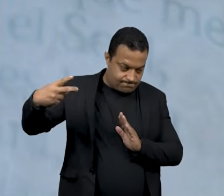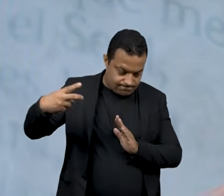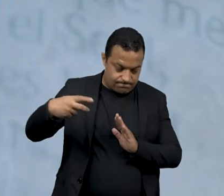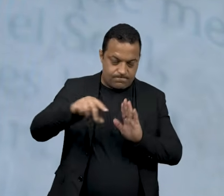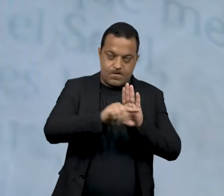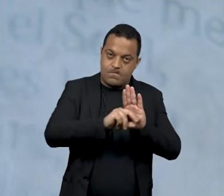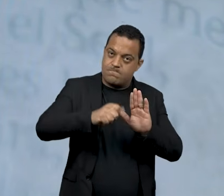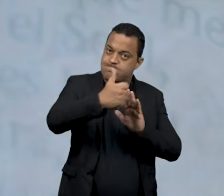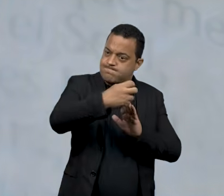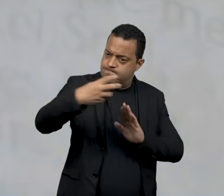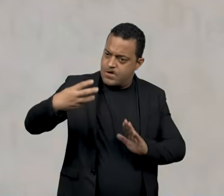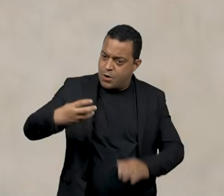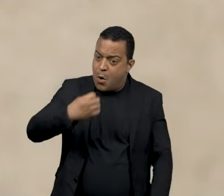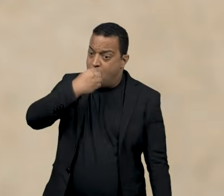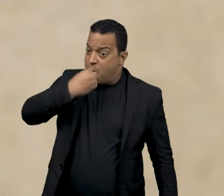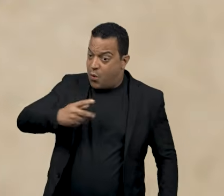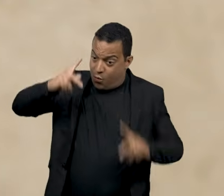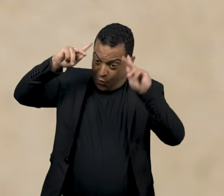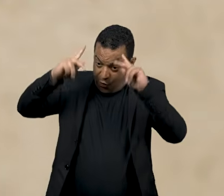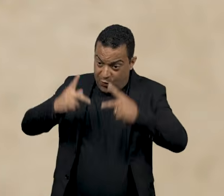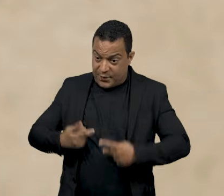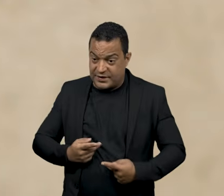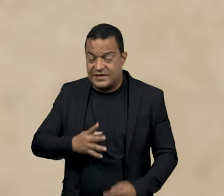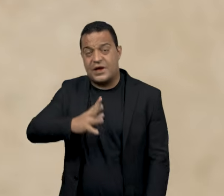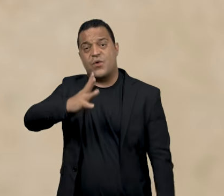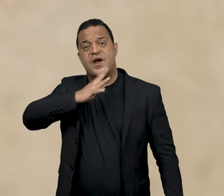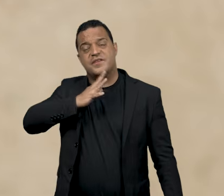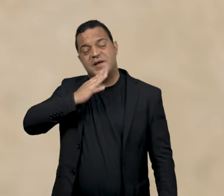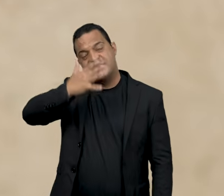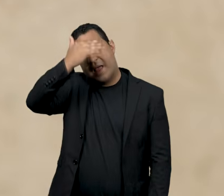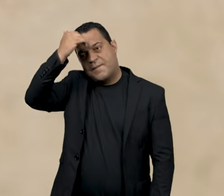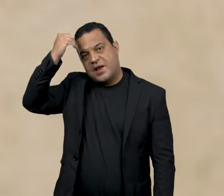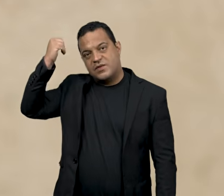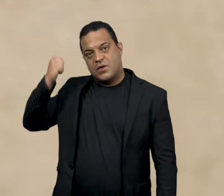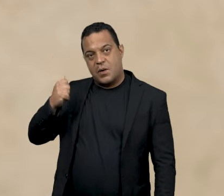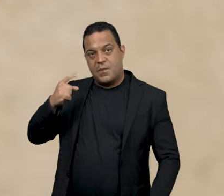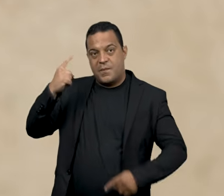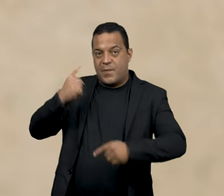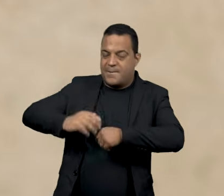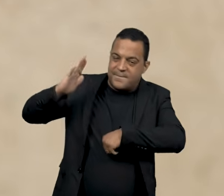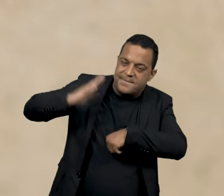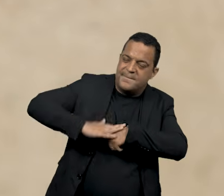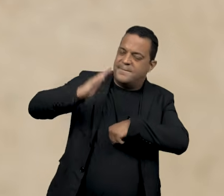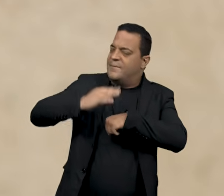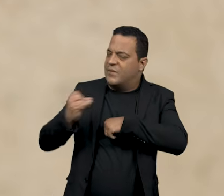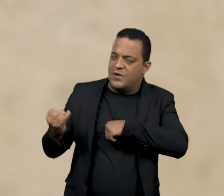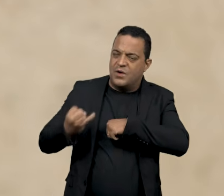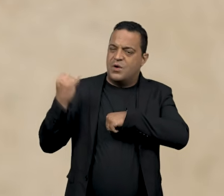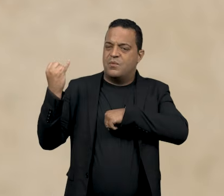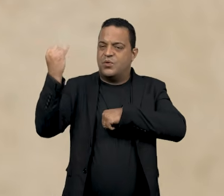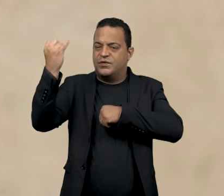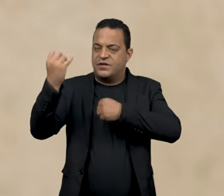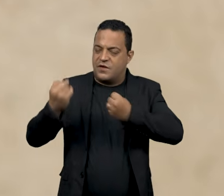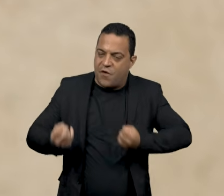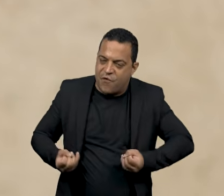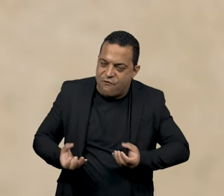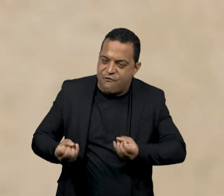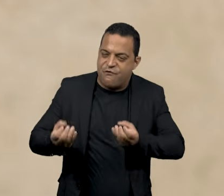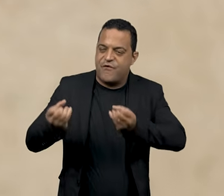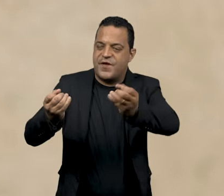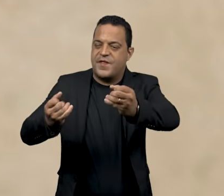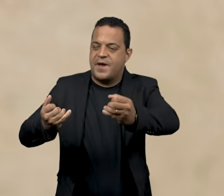Provérbios 3:13, que diz assim: bem-aventurado o homem que acha sabedoria e o homem que adquire conhecimento, porque melhor é a